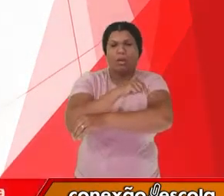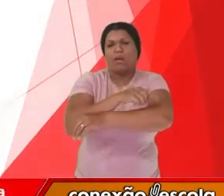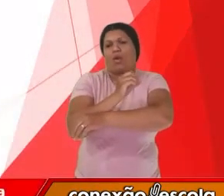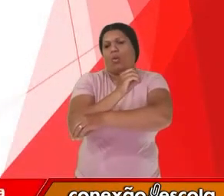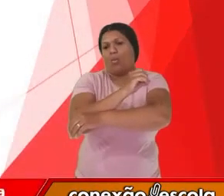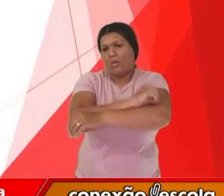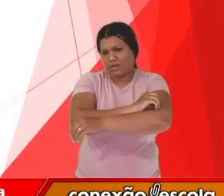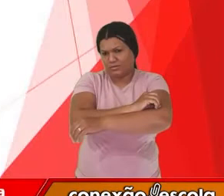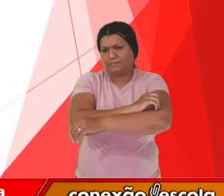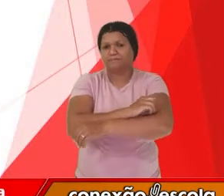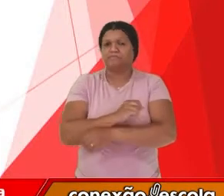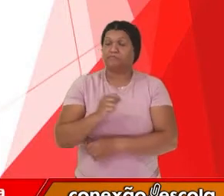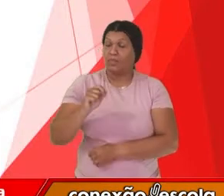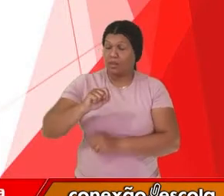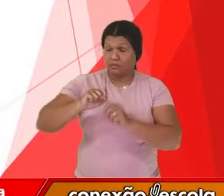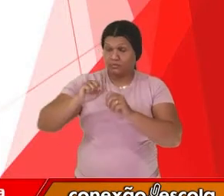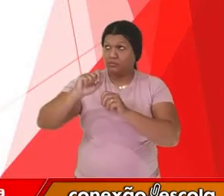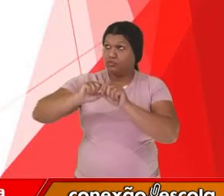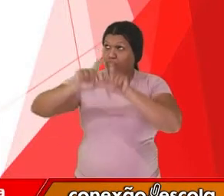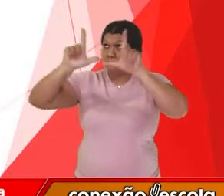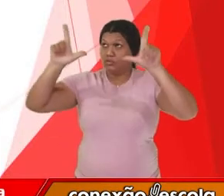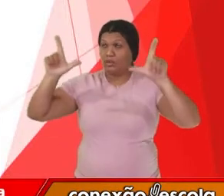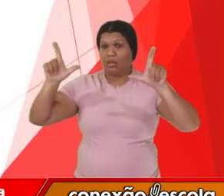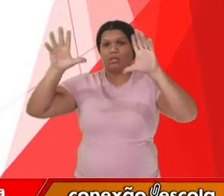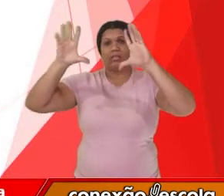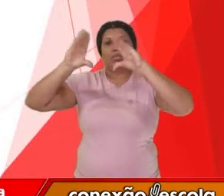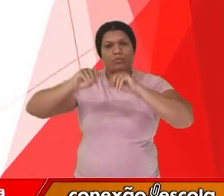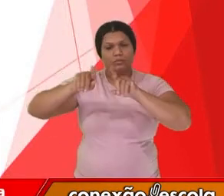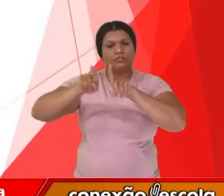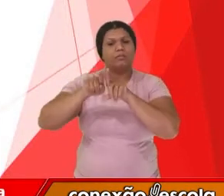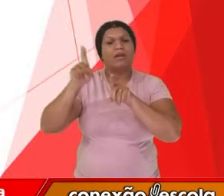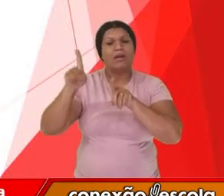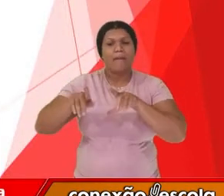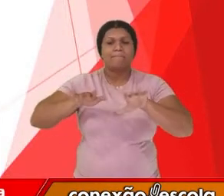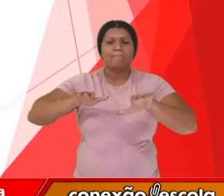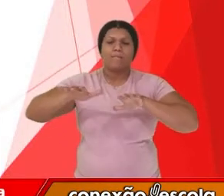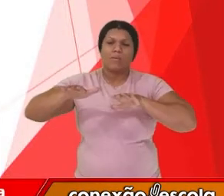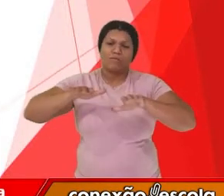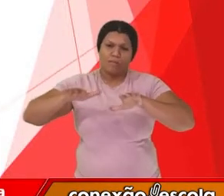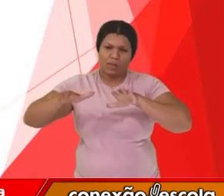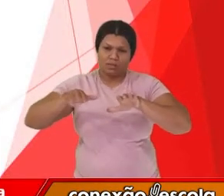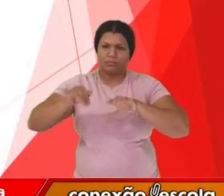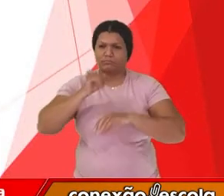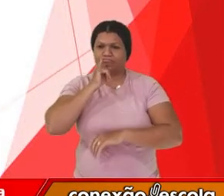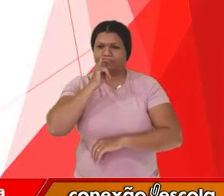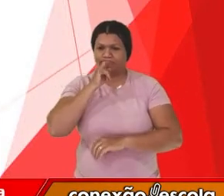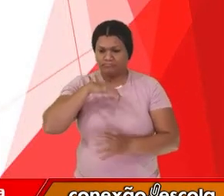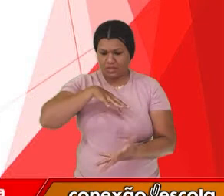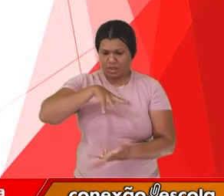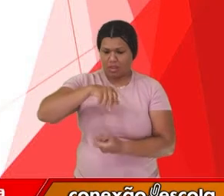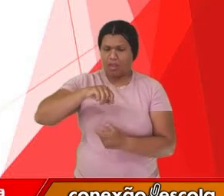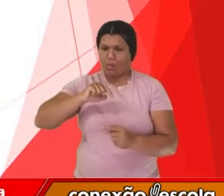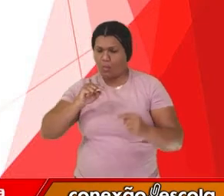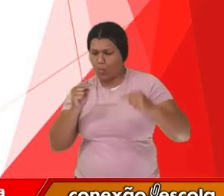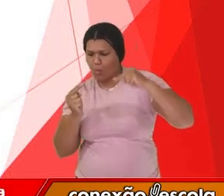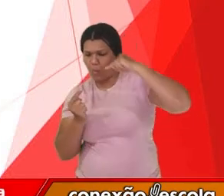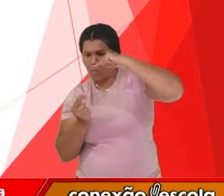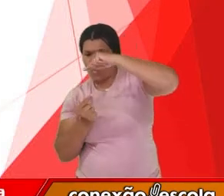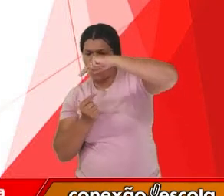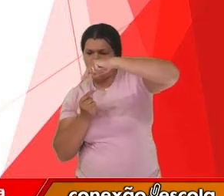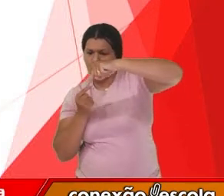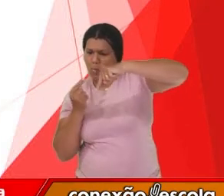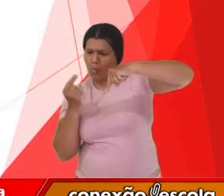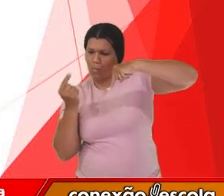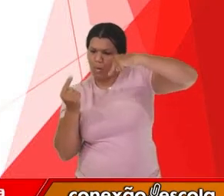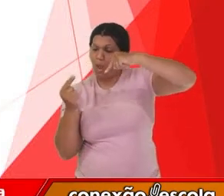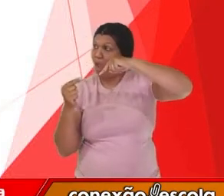também são definidos de acordo com esse movimento. A face que está voltada para o Sol é dia e